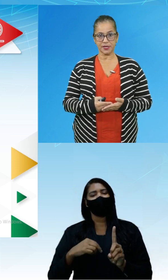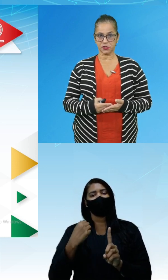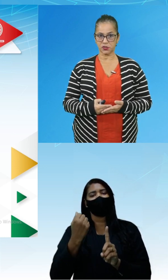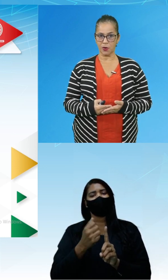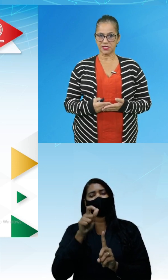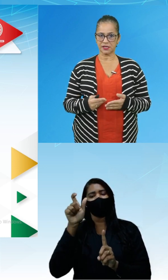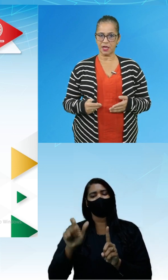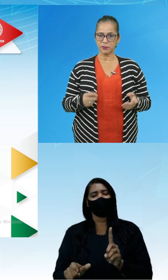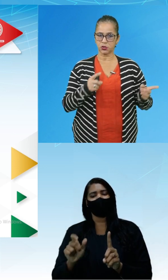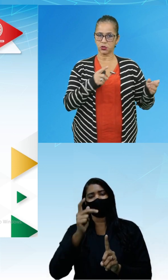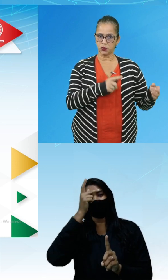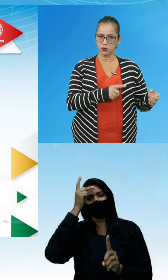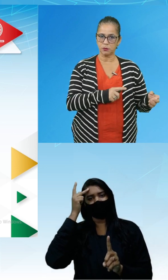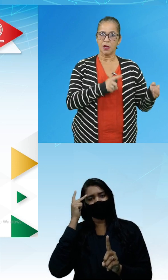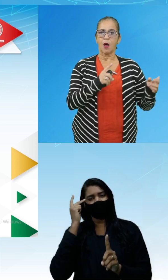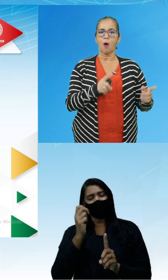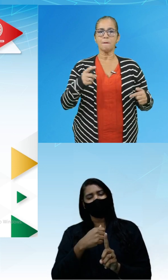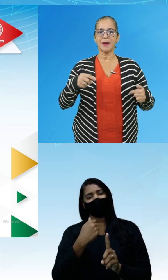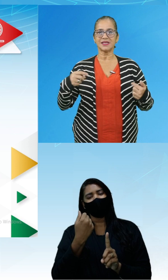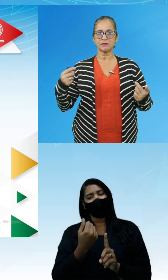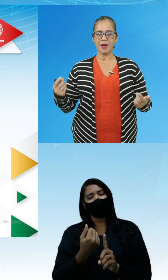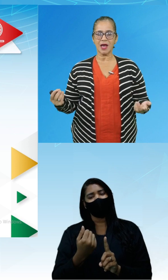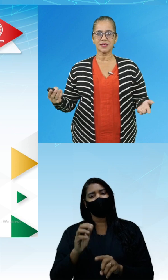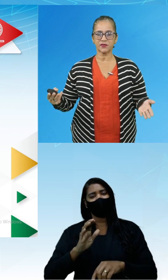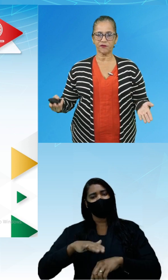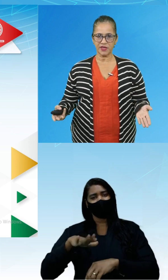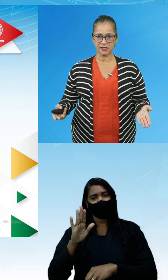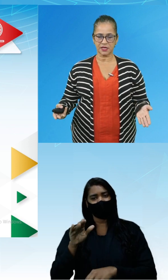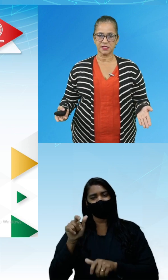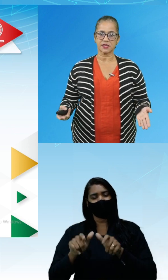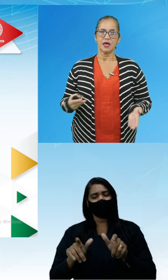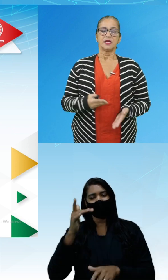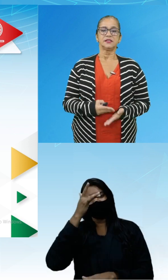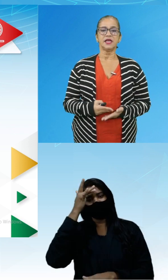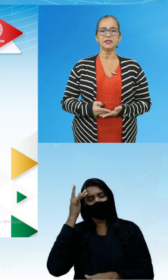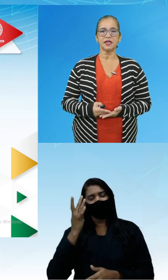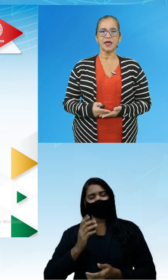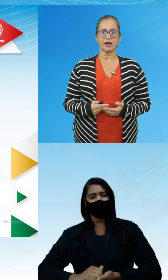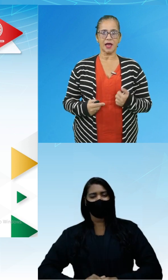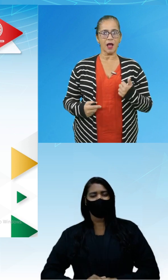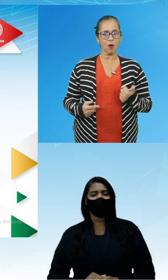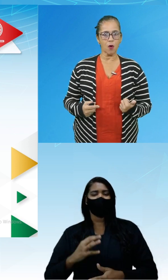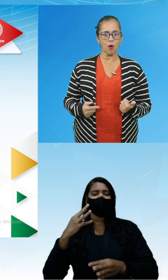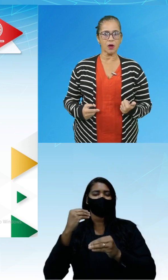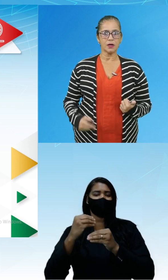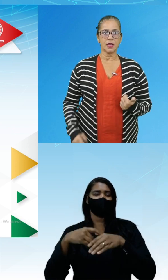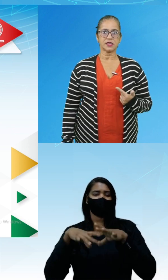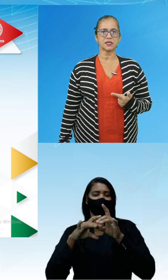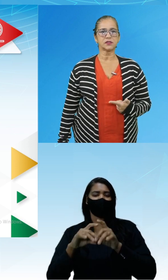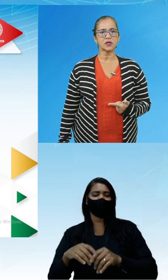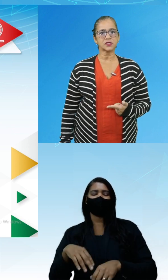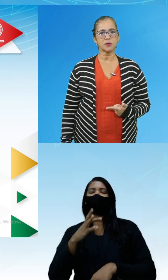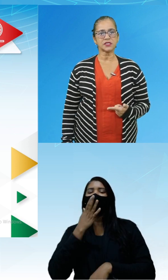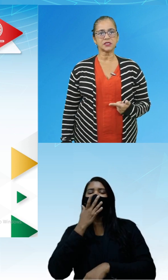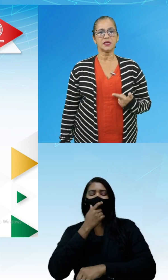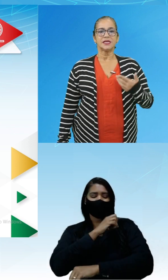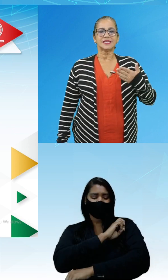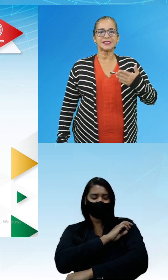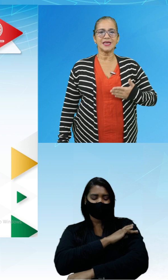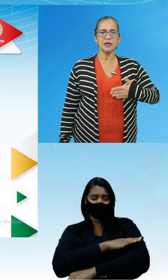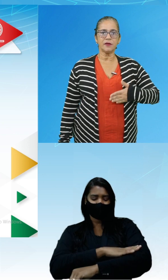distinguir pessoas em termos de um ou mais marcas físicas, dentre elas a cor, que são